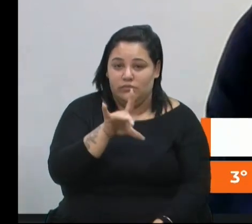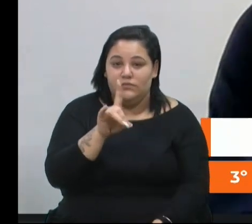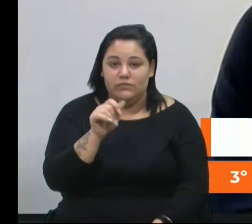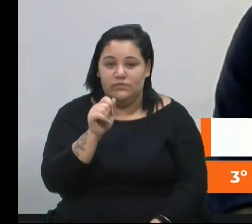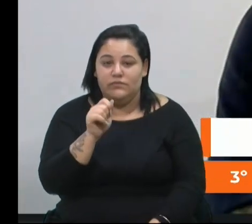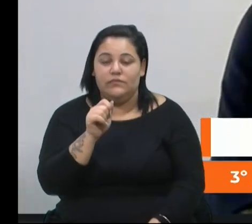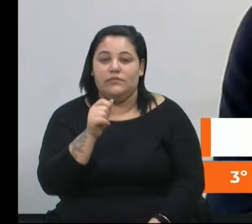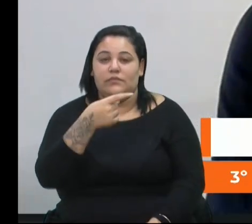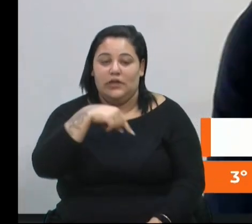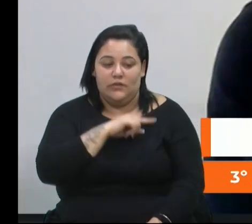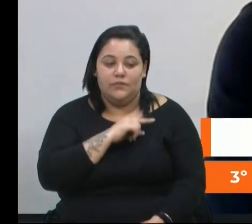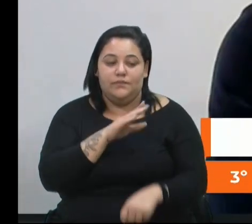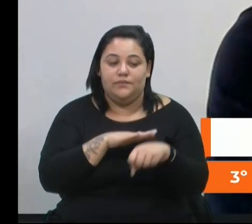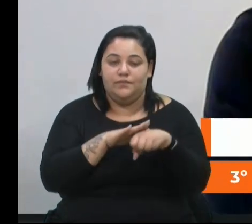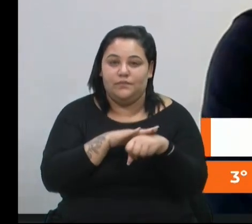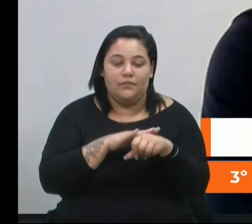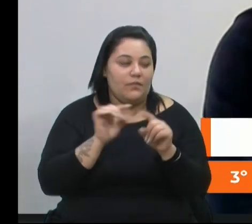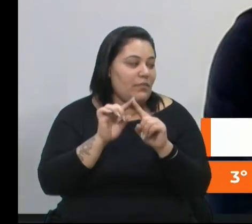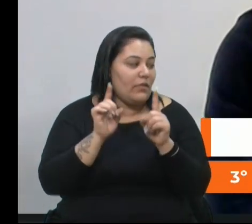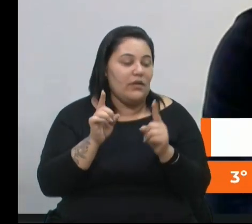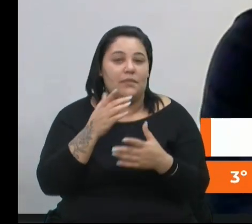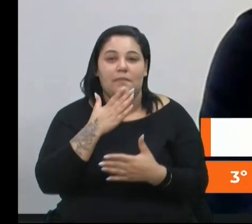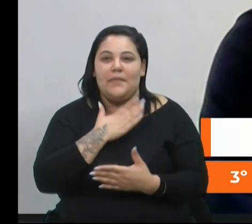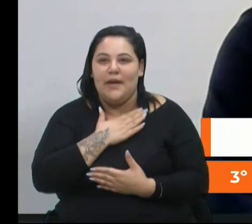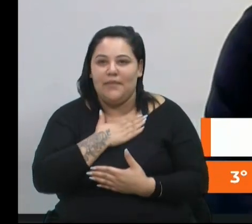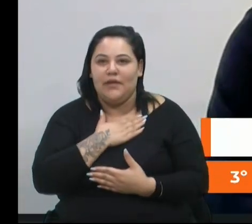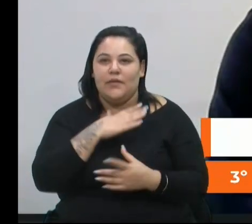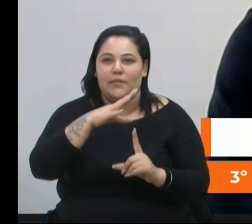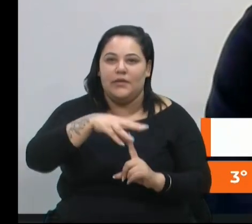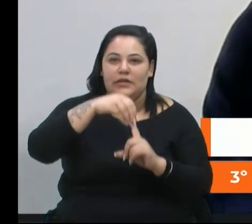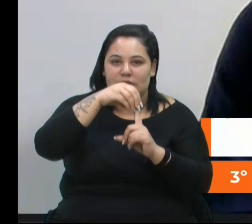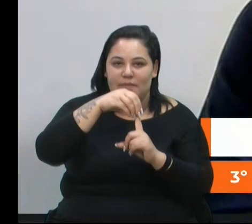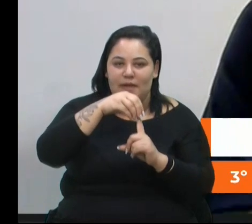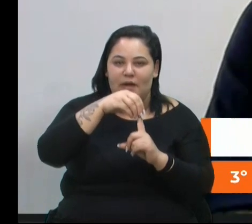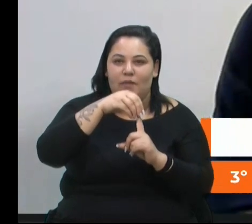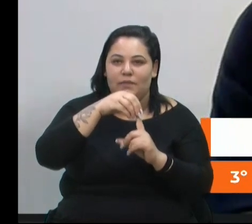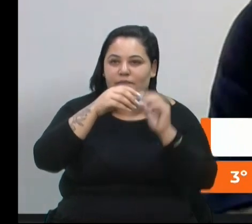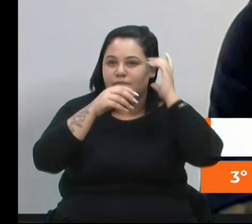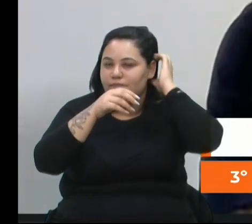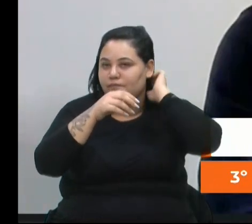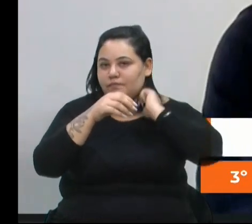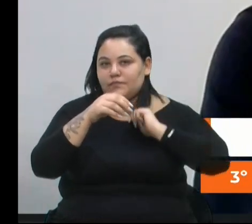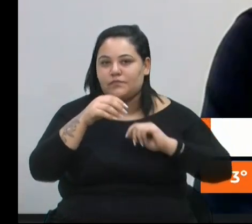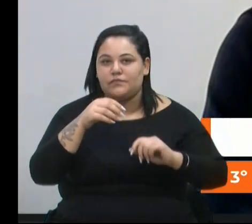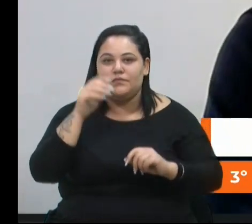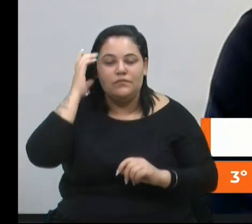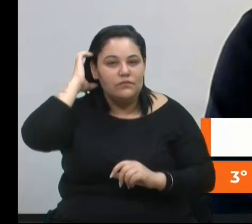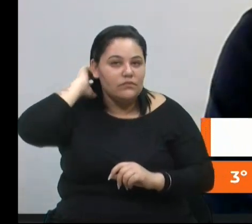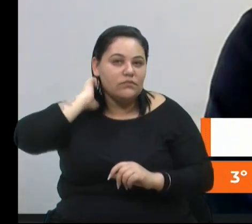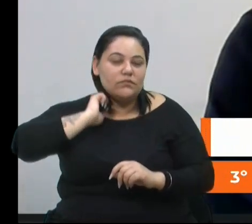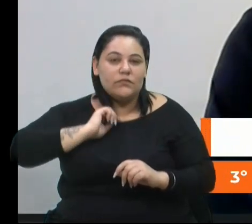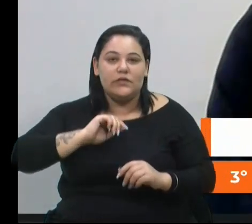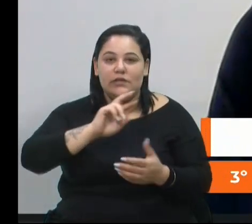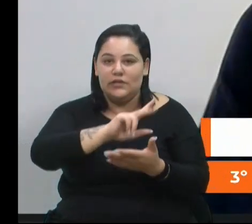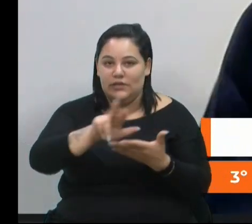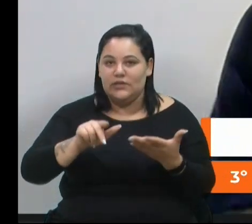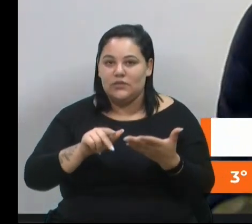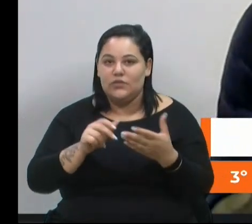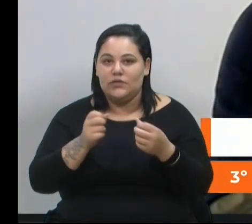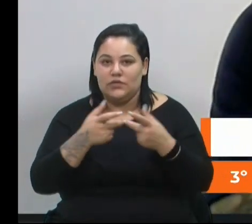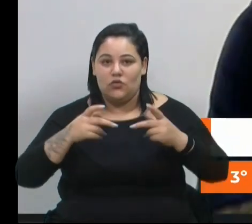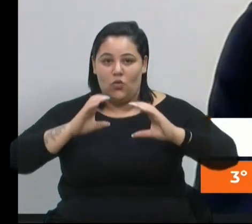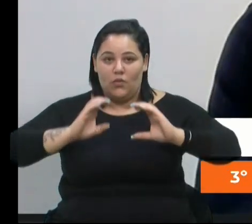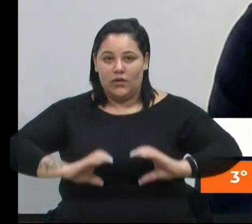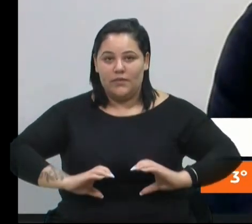conversar. Mas o que para mim, essencialmente, sempre valeu, dentro desses indicativos comportamentais, que